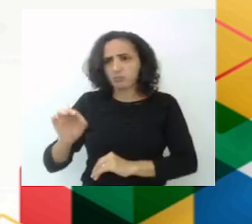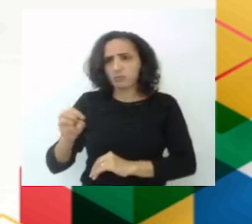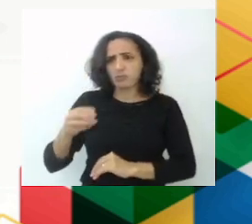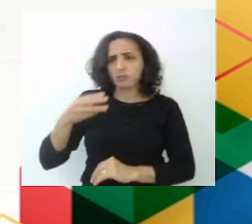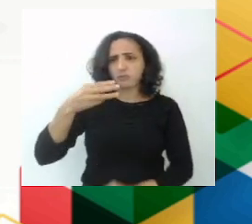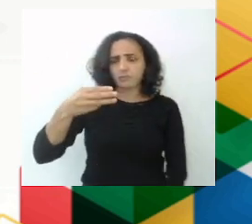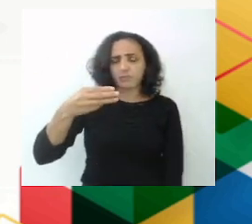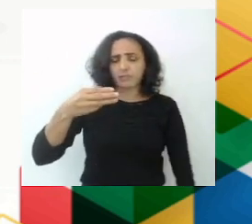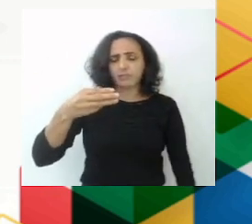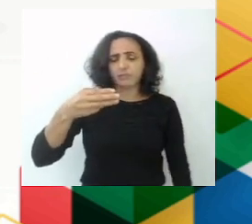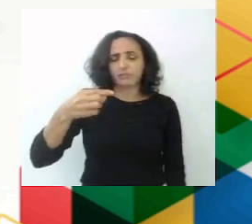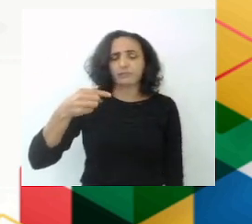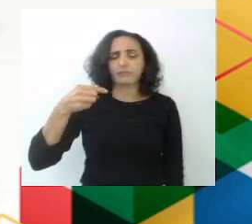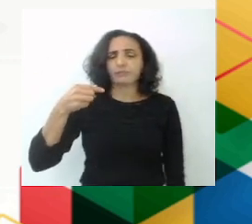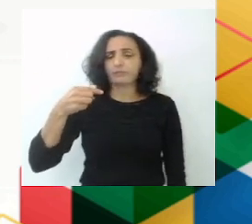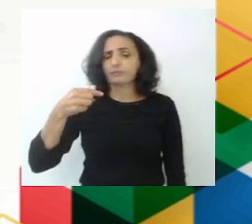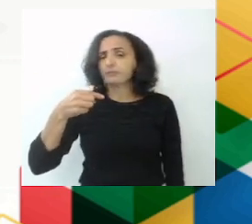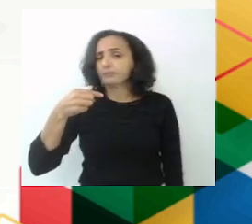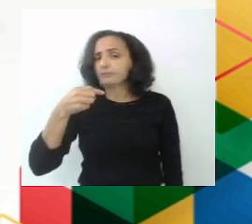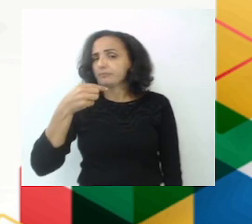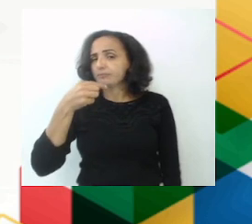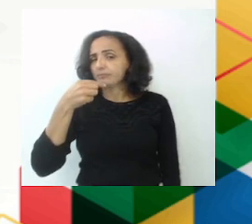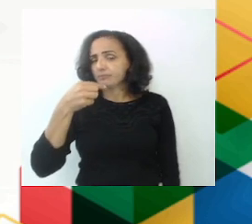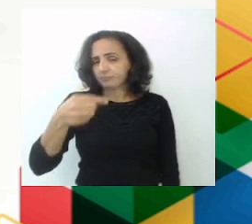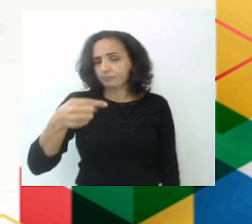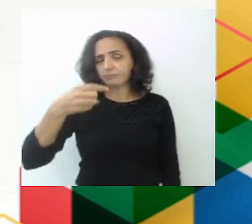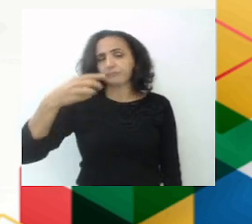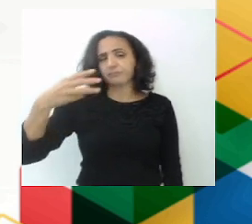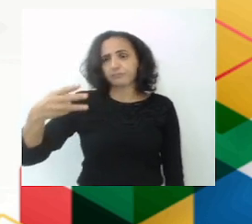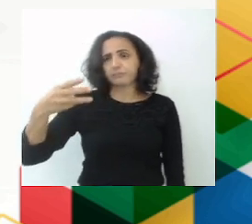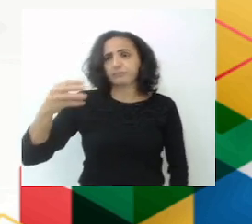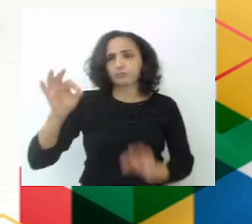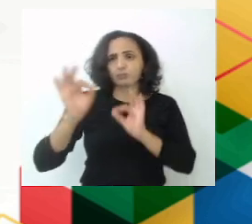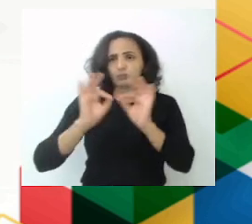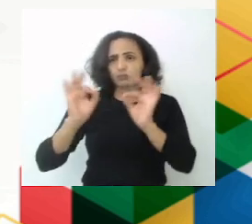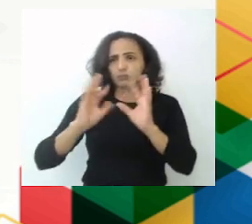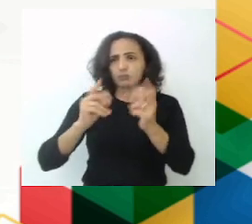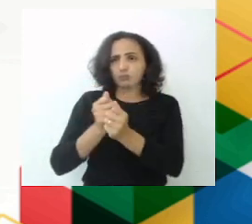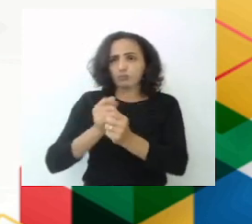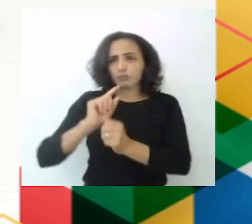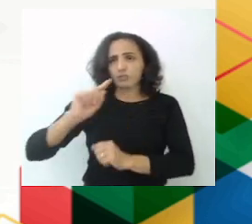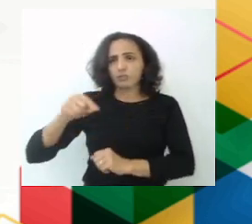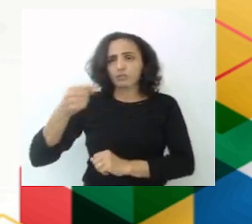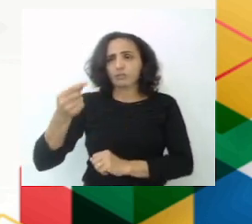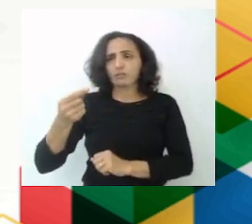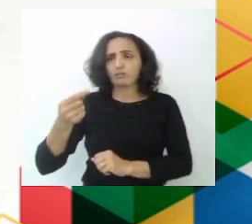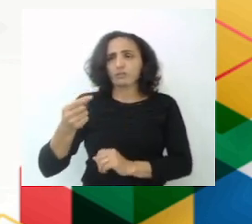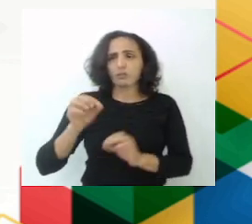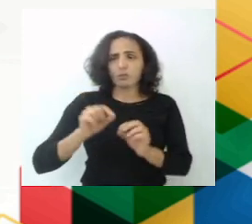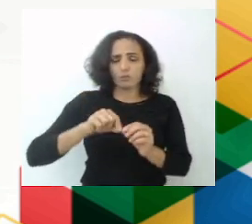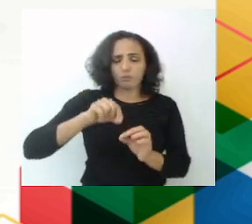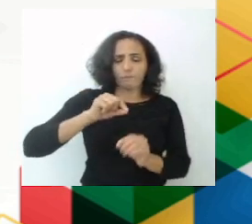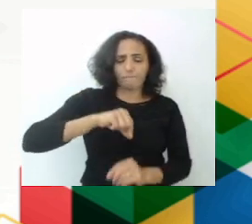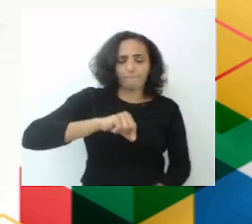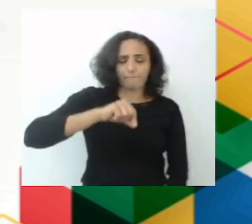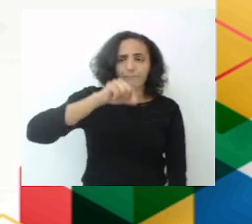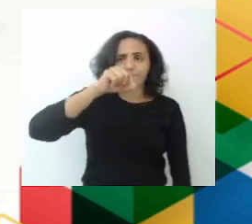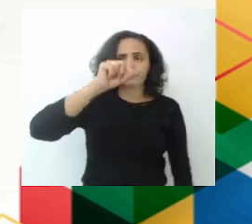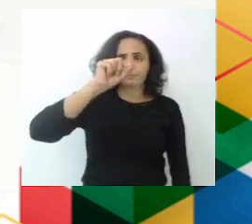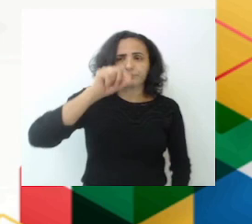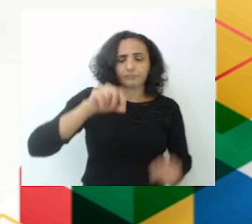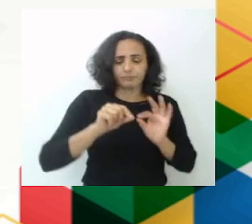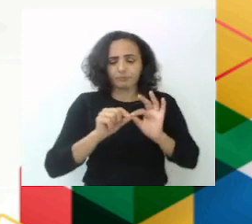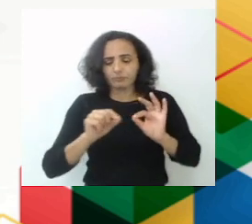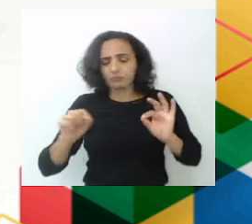vai para o menos 8. Repara aqui, ó, que agora menos 8 está aqui embaixo, né? E o menos 3 está na esquerda aqui,